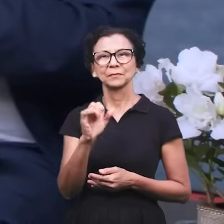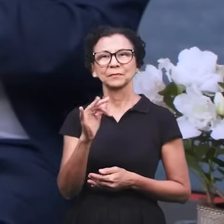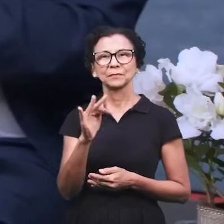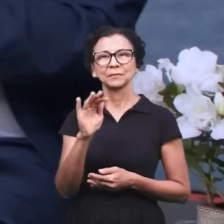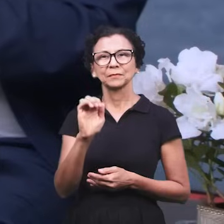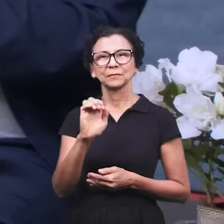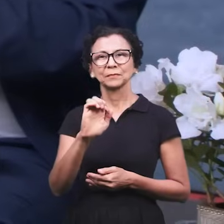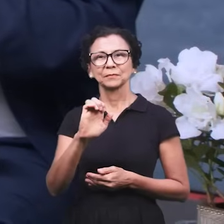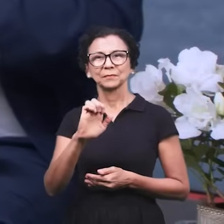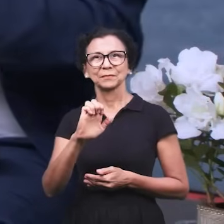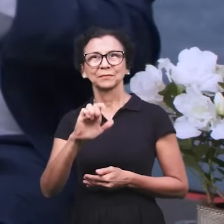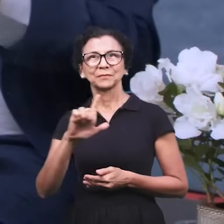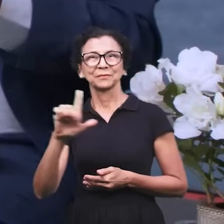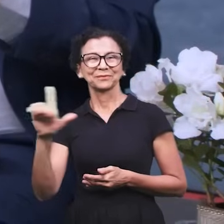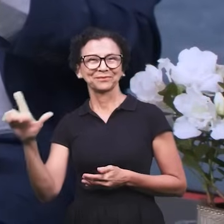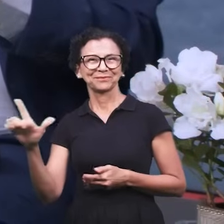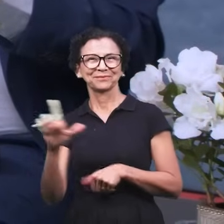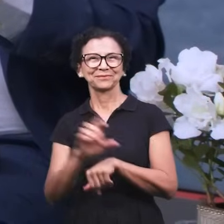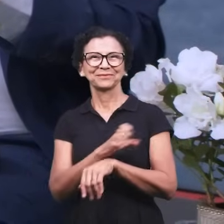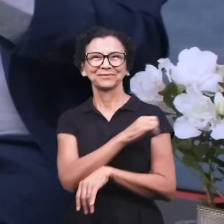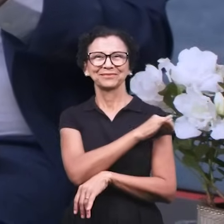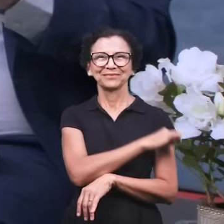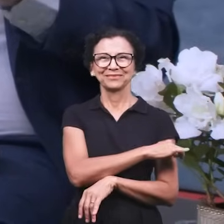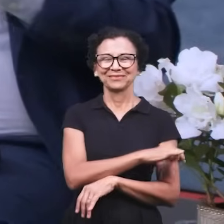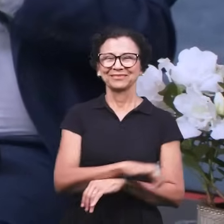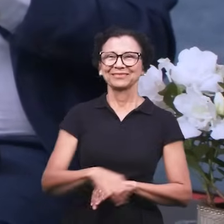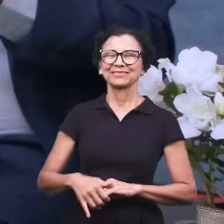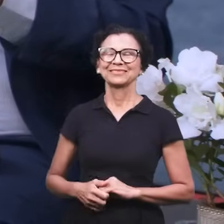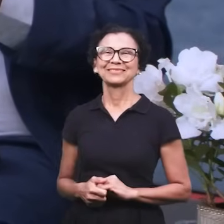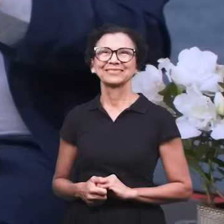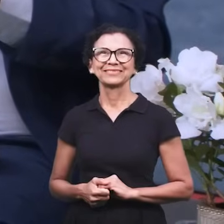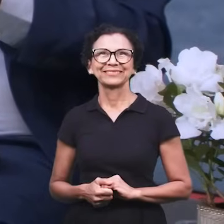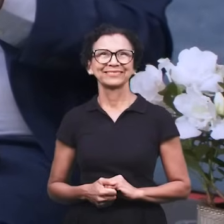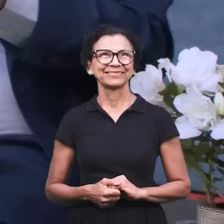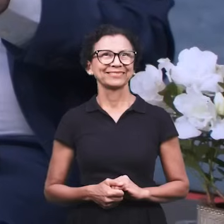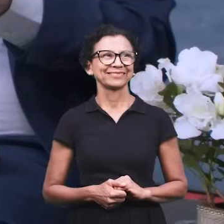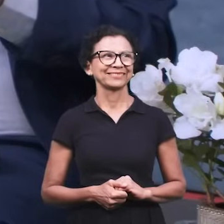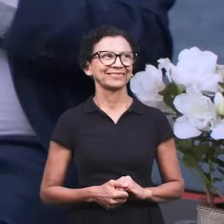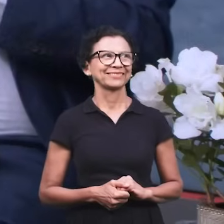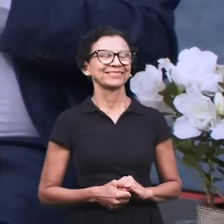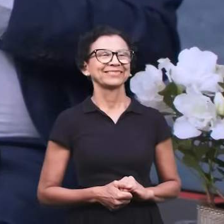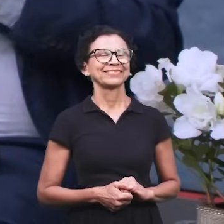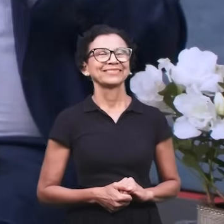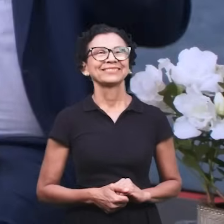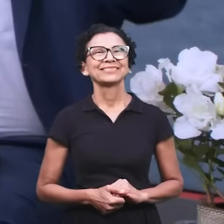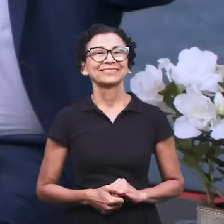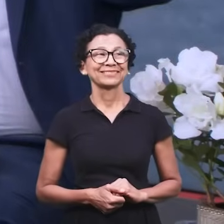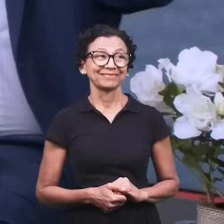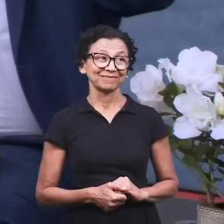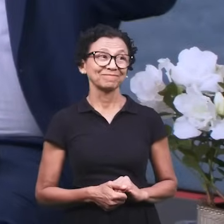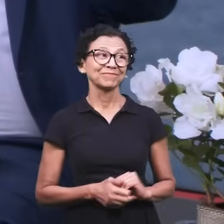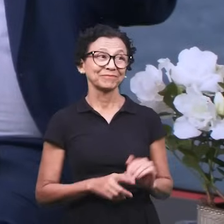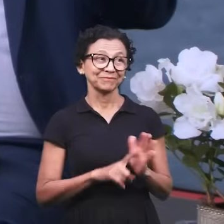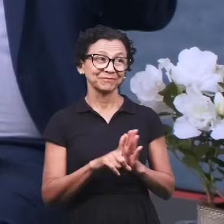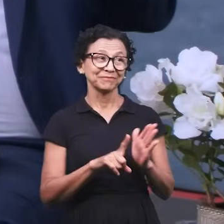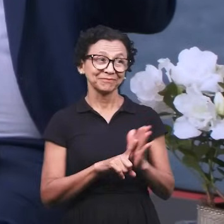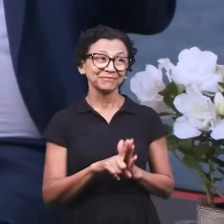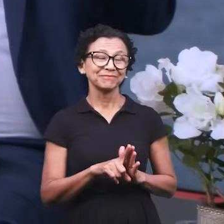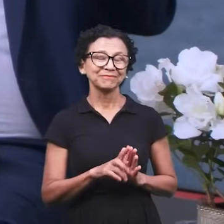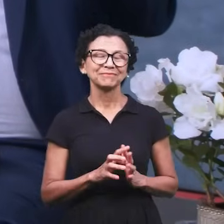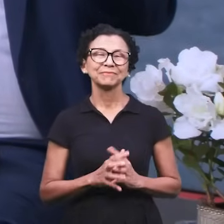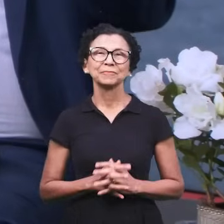viu que não para, né, Diniz? É uma atrás da outra. Só a misericórdia do Senhor. Mas o Rafael